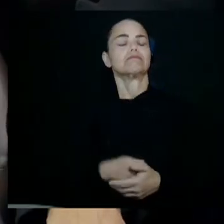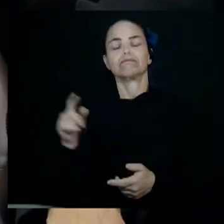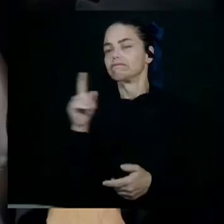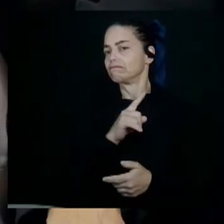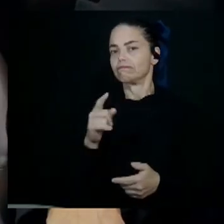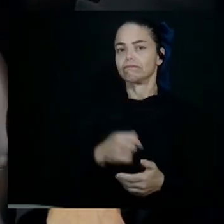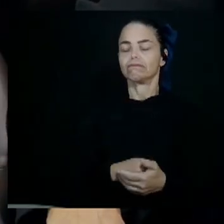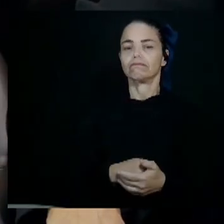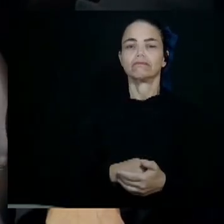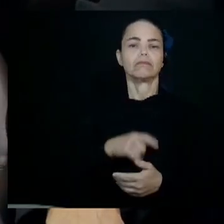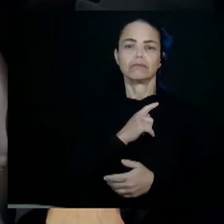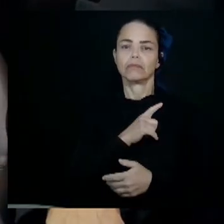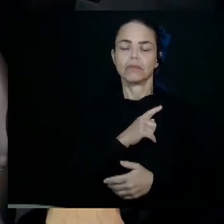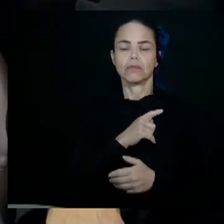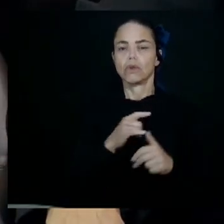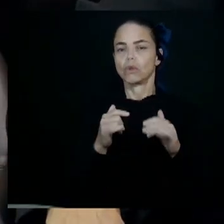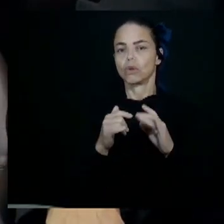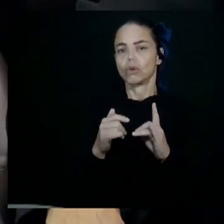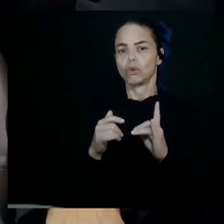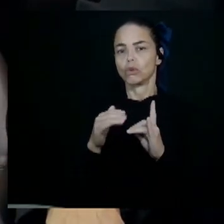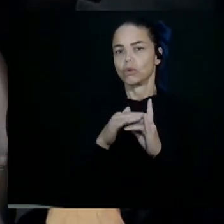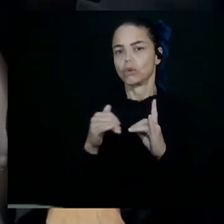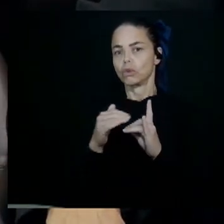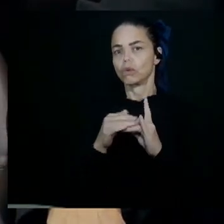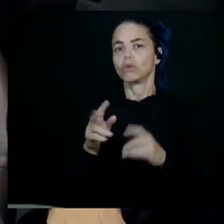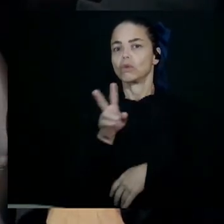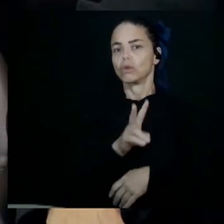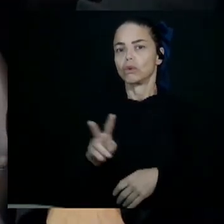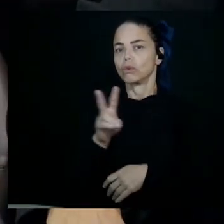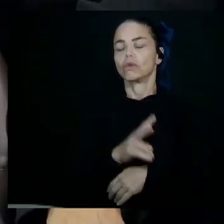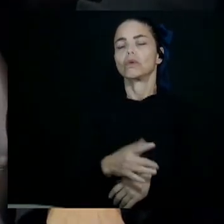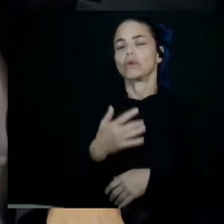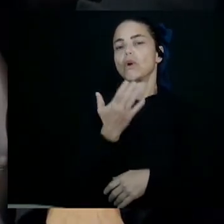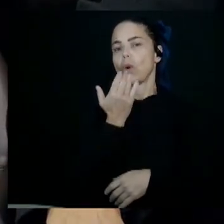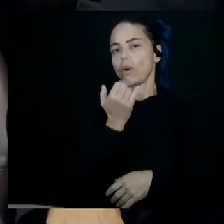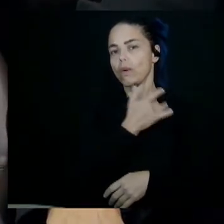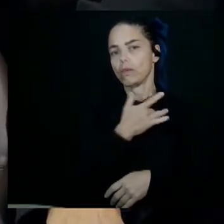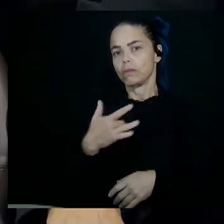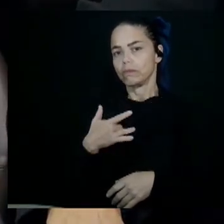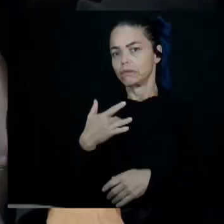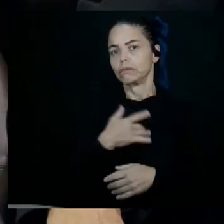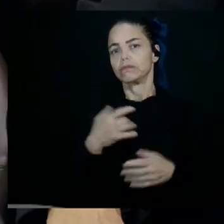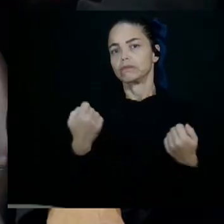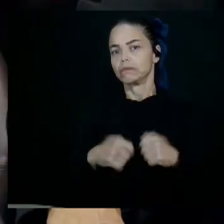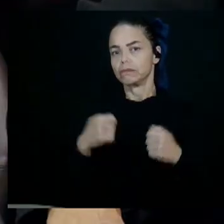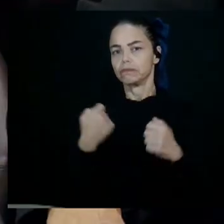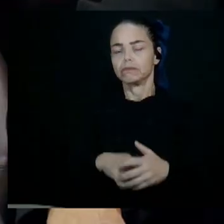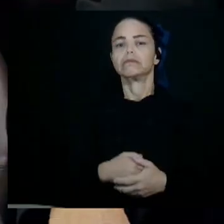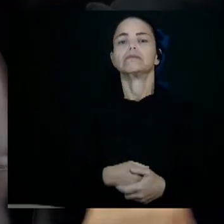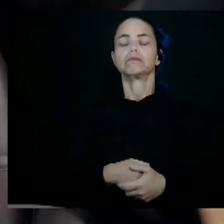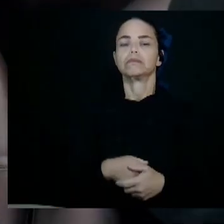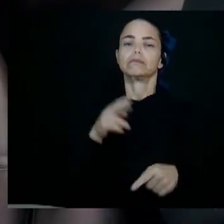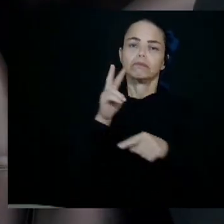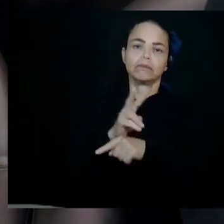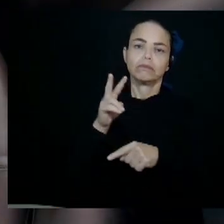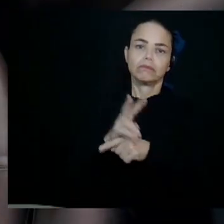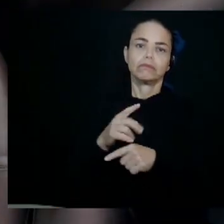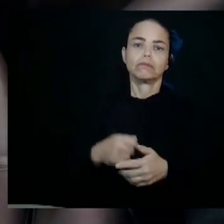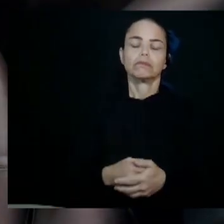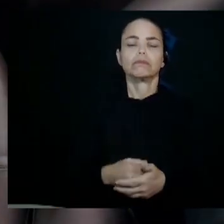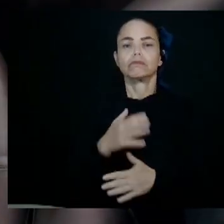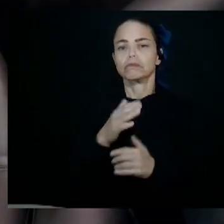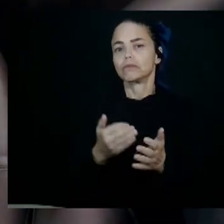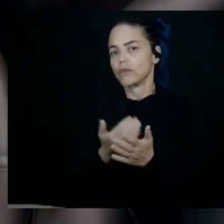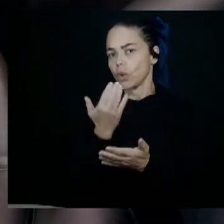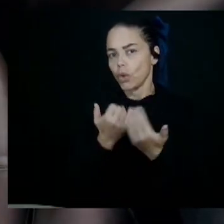ao veganismo em si, ao vegetarianismo. É Sim, uma alimentação saudável. A gente Uhum. precisa cuidar daquilo que a gente come para